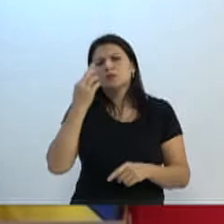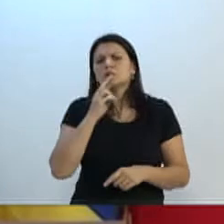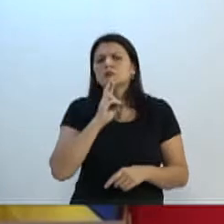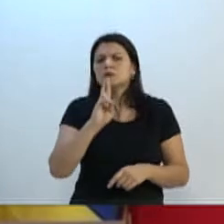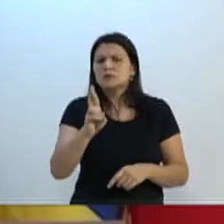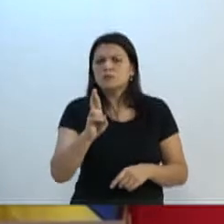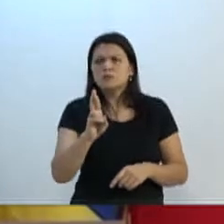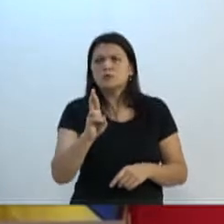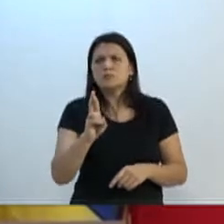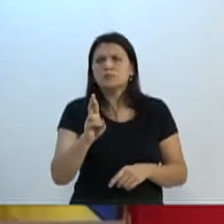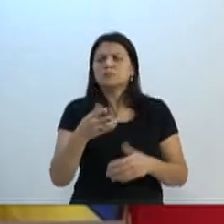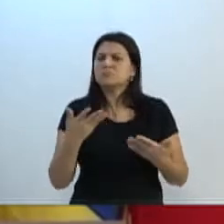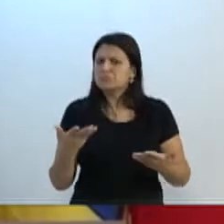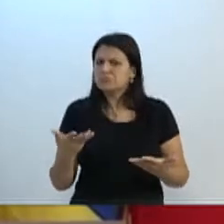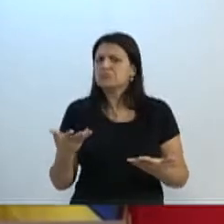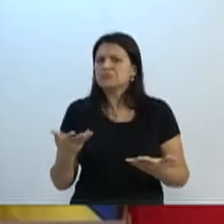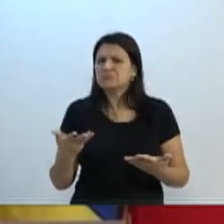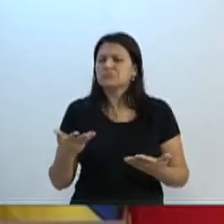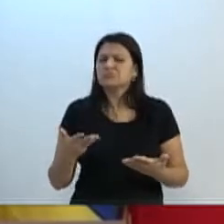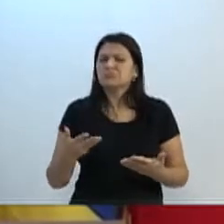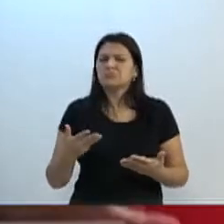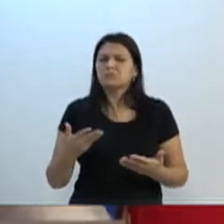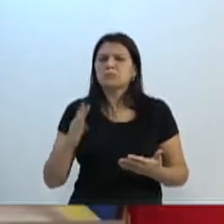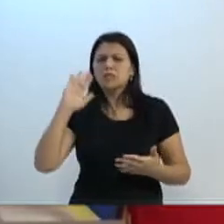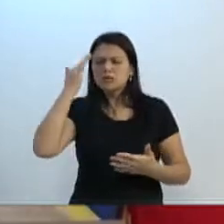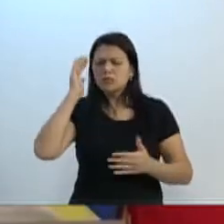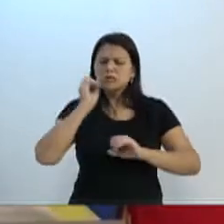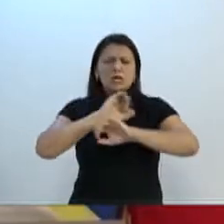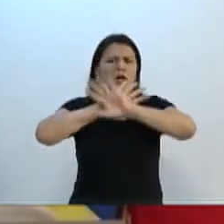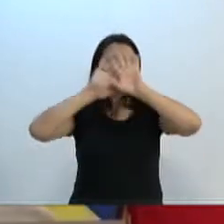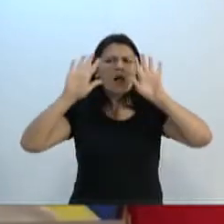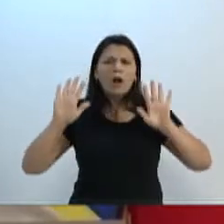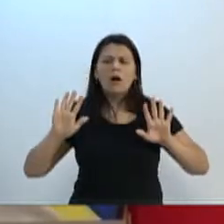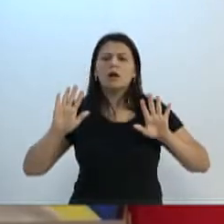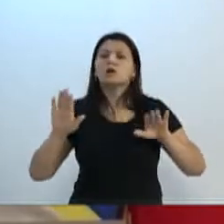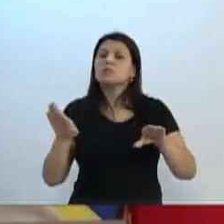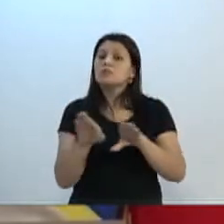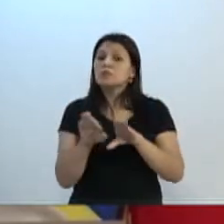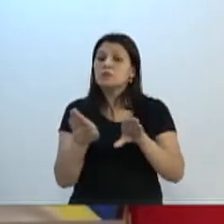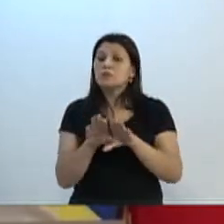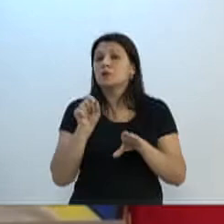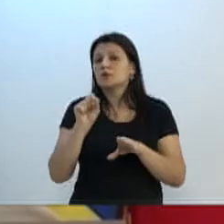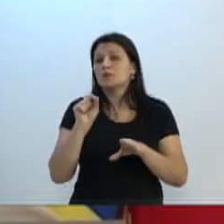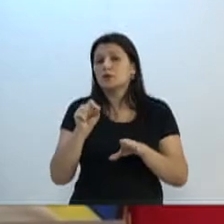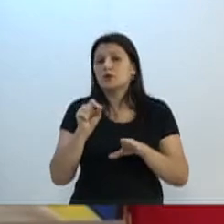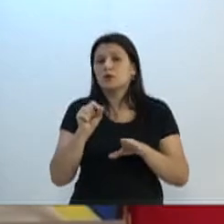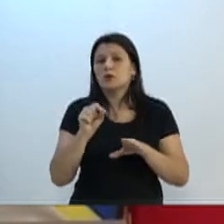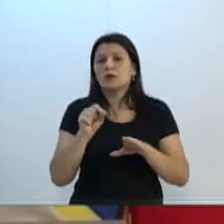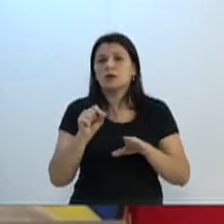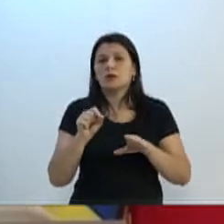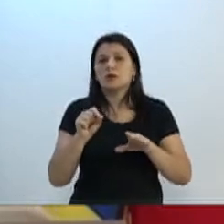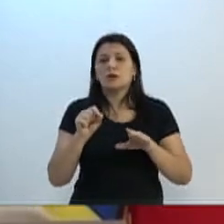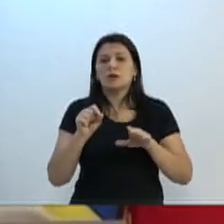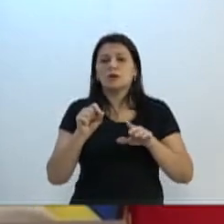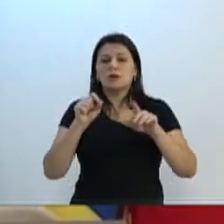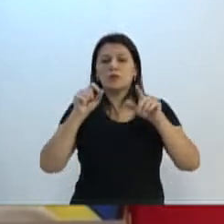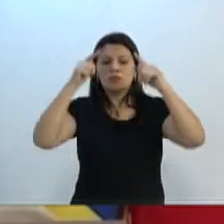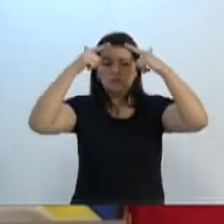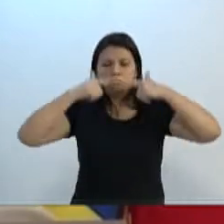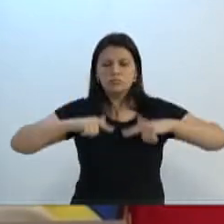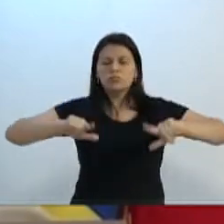que foram dadas foram respostas satisfatórias. Procuramos também as questões no portal de transparência, de fato,